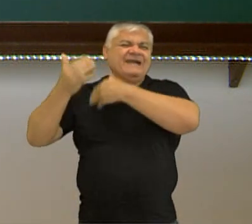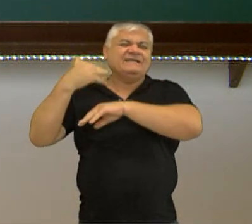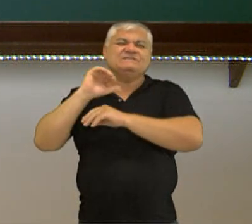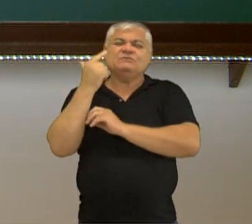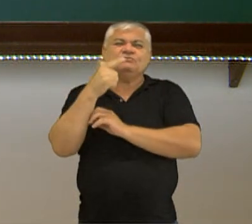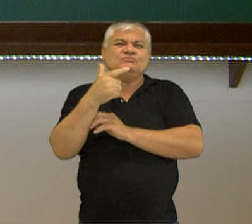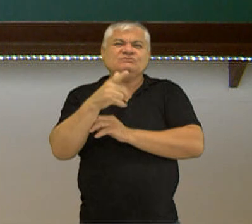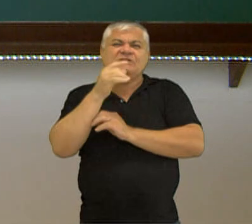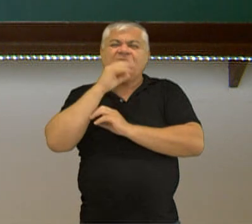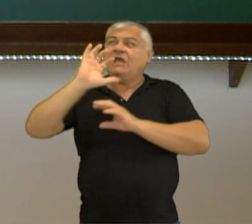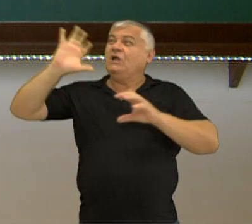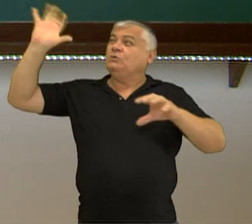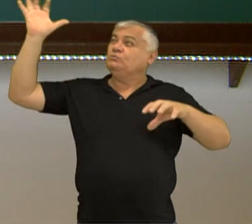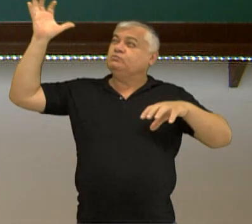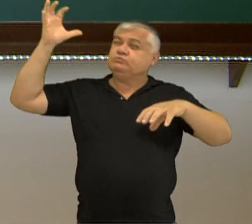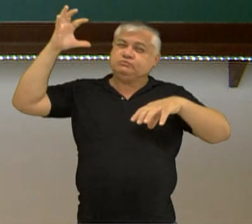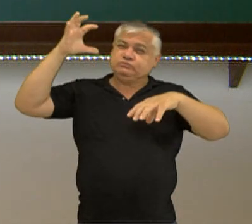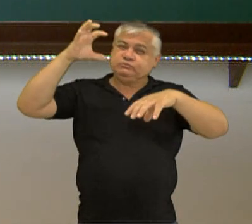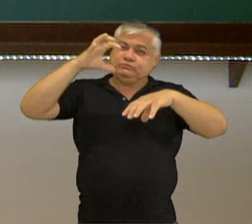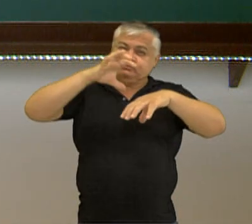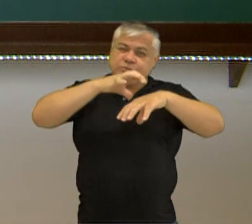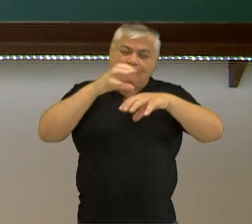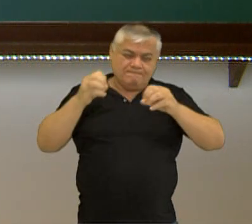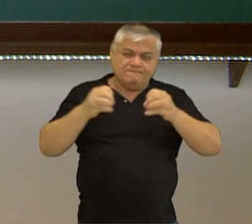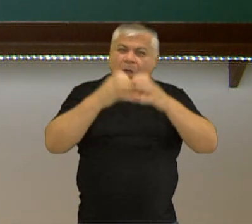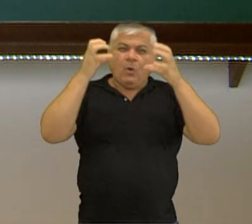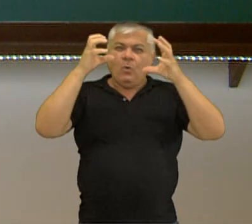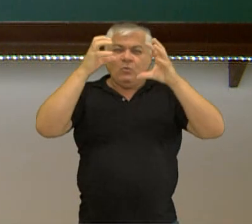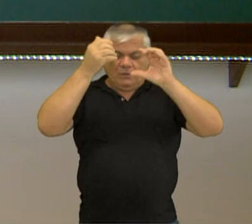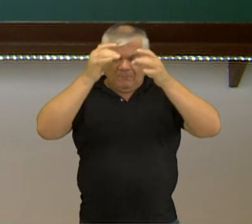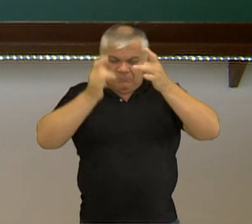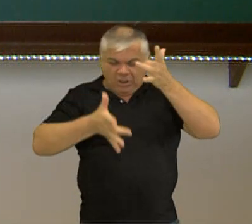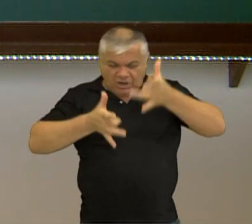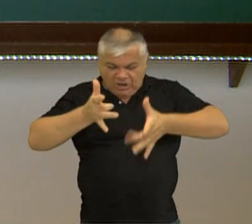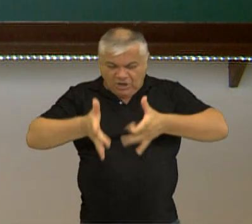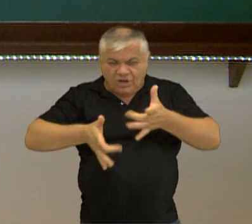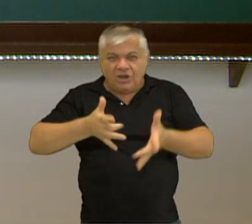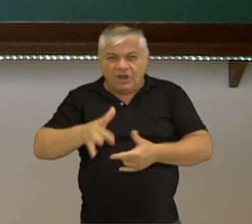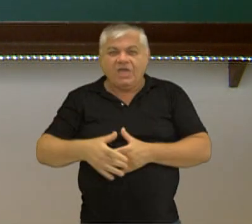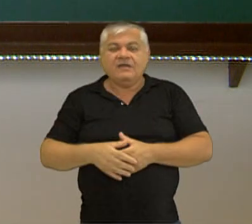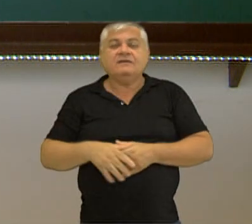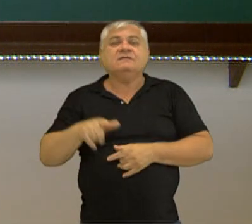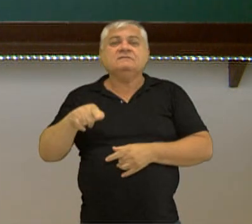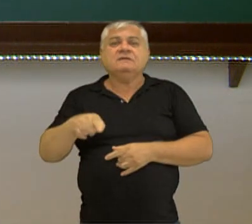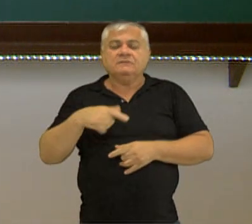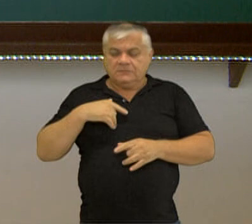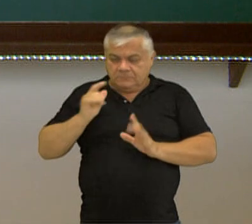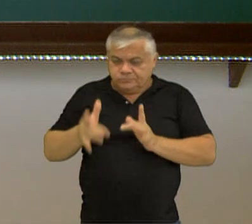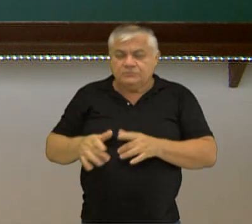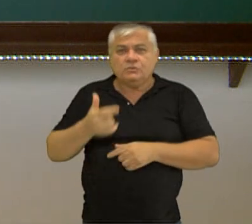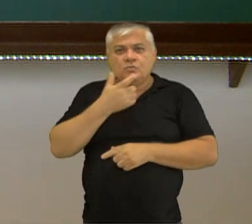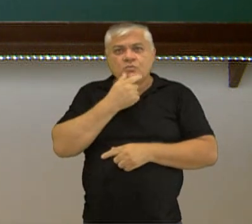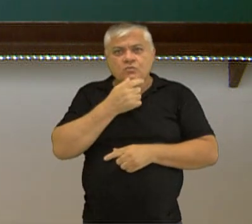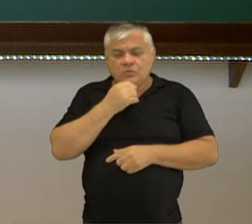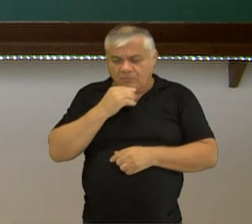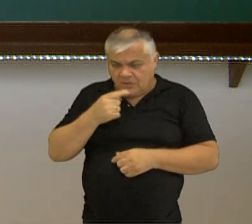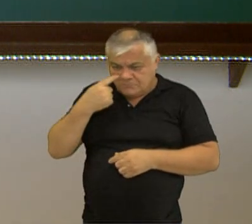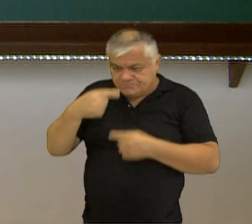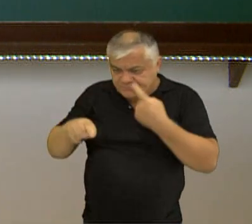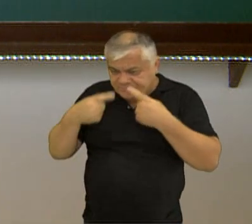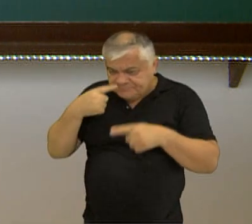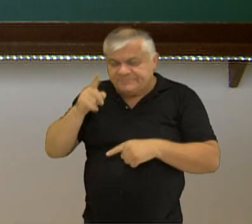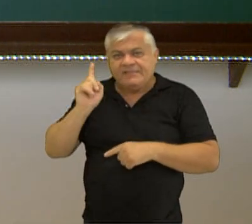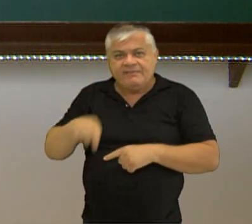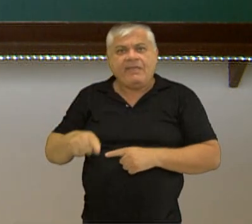esses meteoros e meteoritos acabavam se chocando até a Terra, esses fragmentos que sobraram, eles eram ricos em